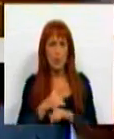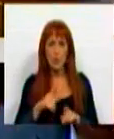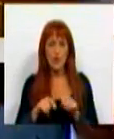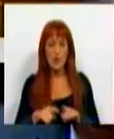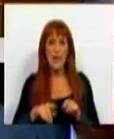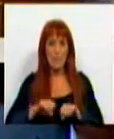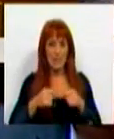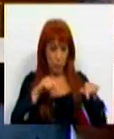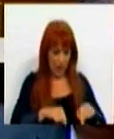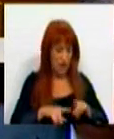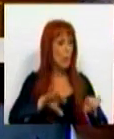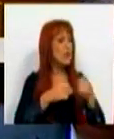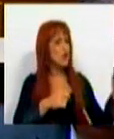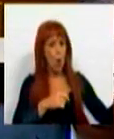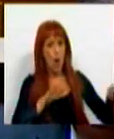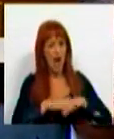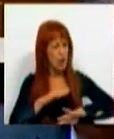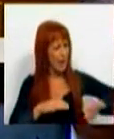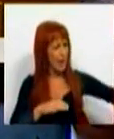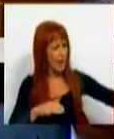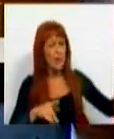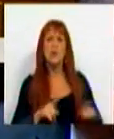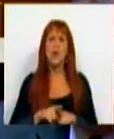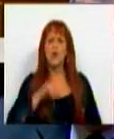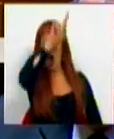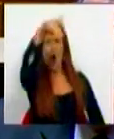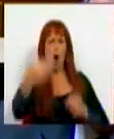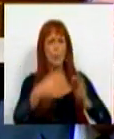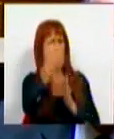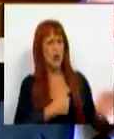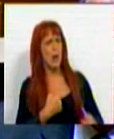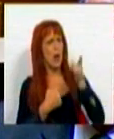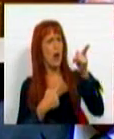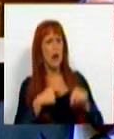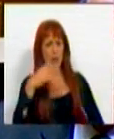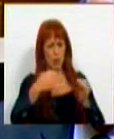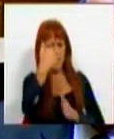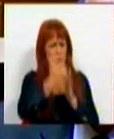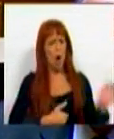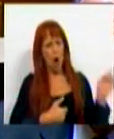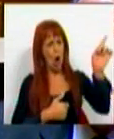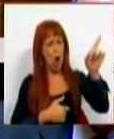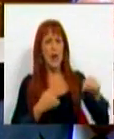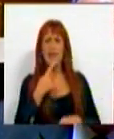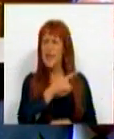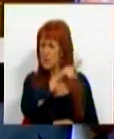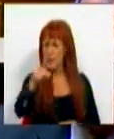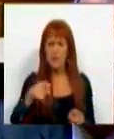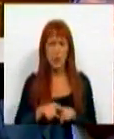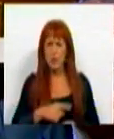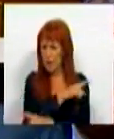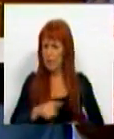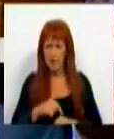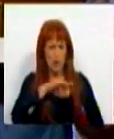este partido e aqueles partidos à sua esquerda foram ao Tribunal Constitucional e foi o Tribunal Constitucional que vos impediu de